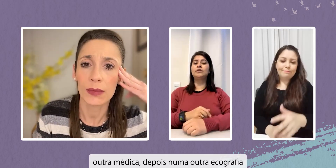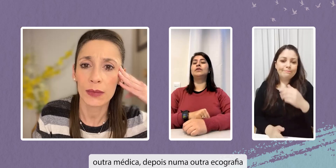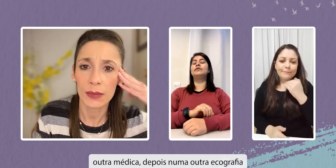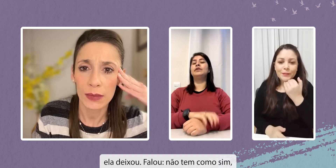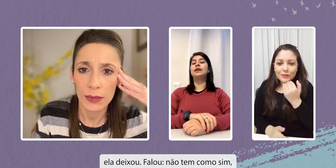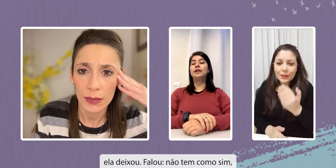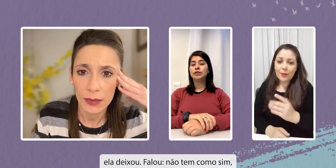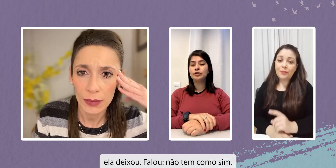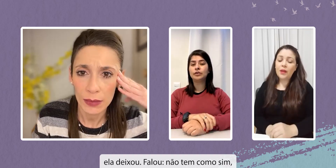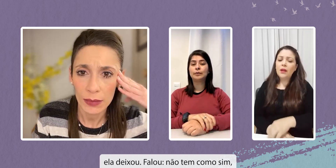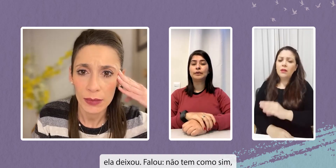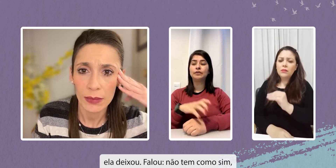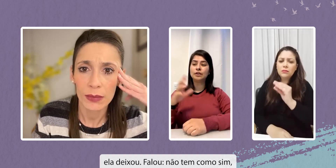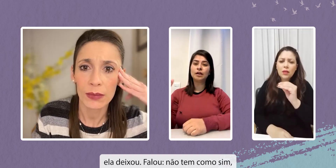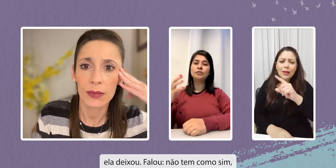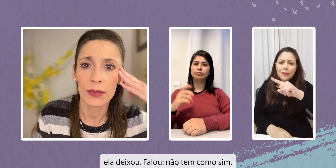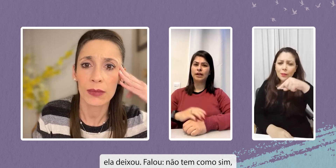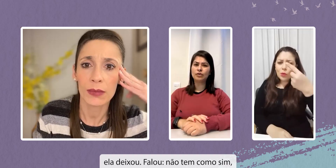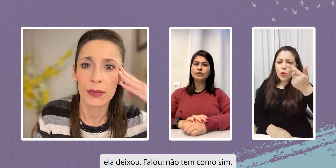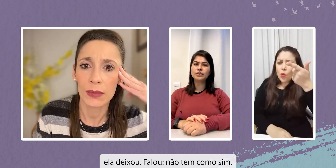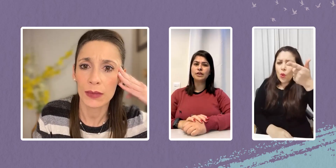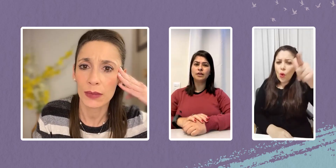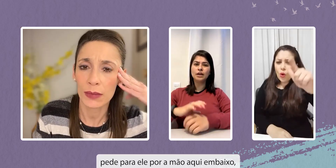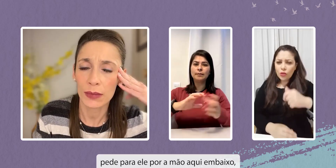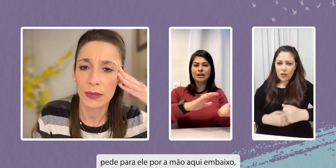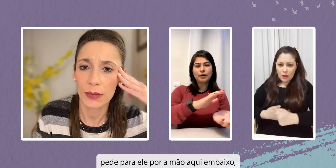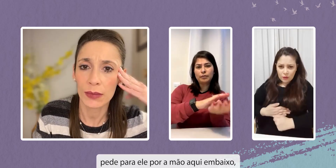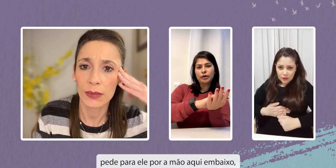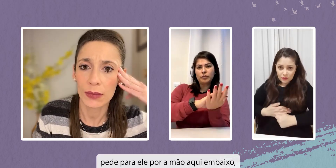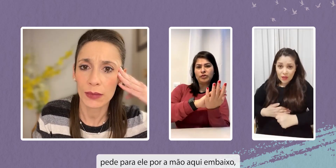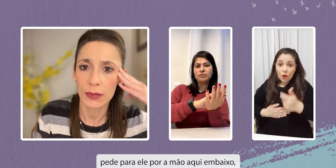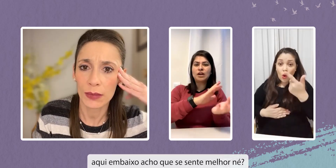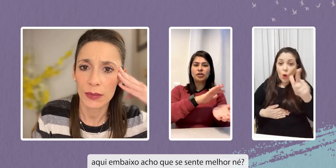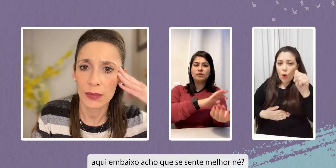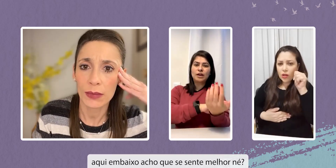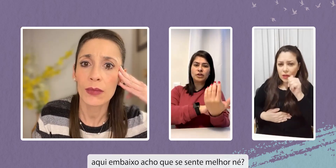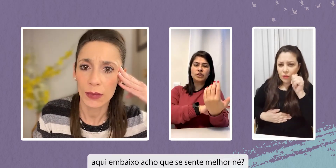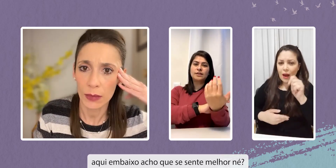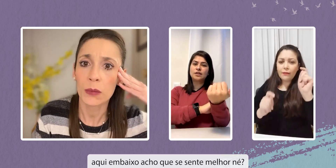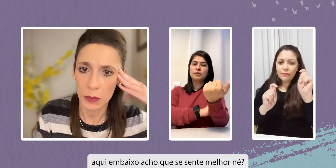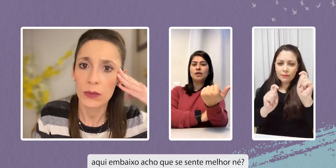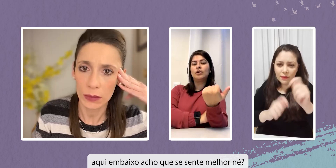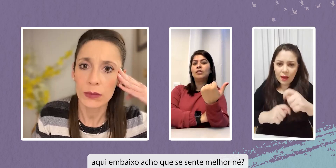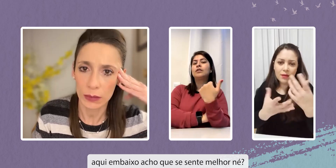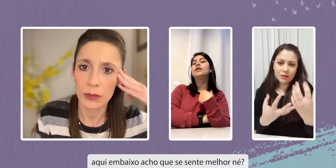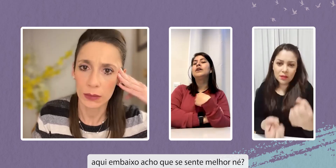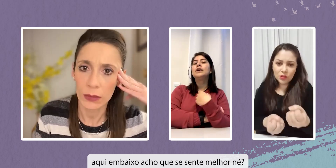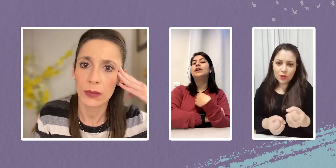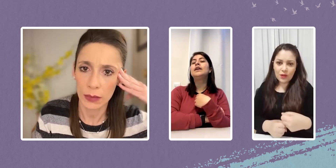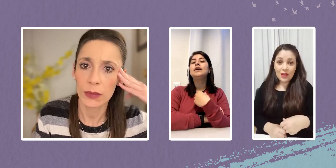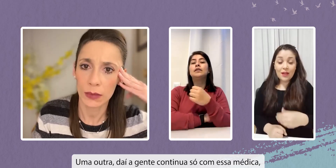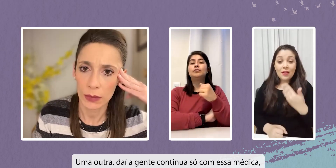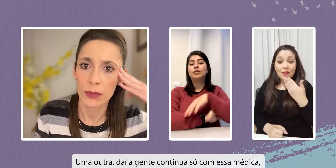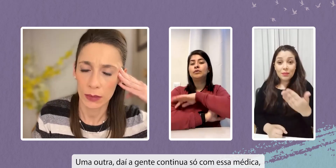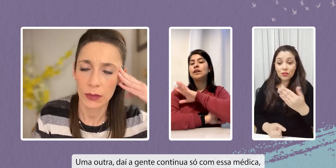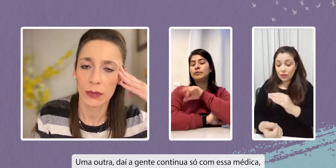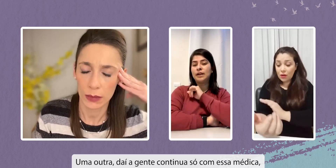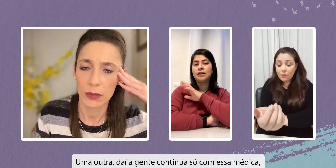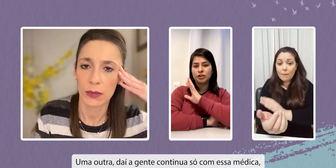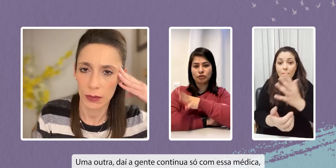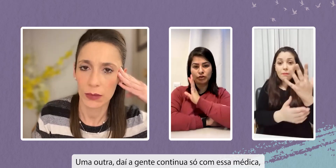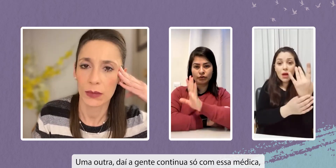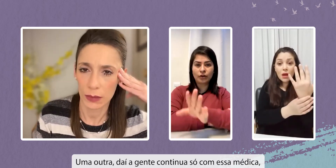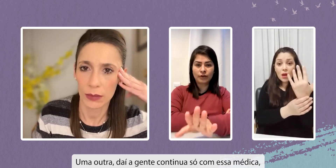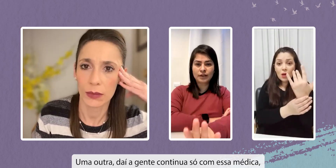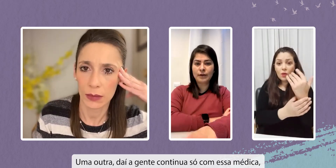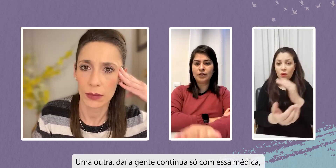outra ecografia, ela deixou. Ela falou, não, tem como sim. Pede para ele pôr a mão aqui embaixo, acho que sente melhor, né? Uma outra, daí